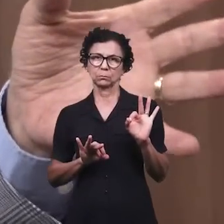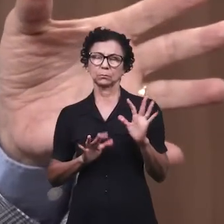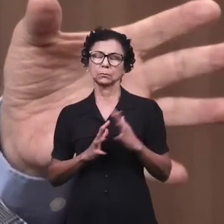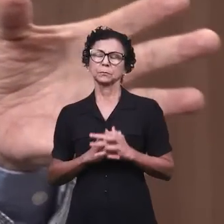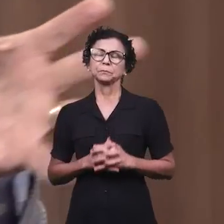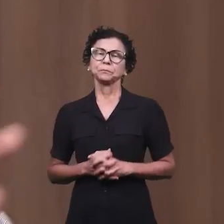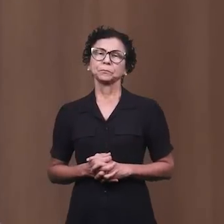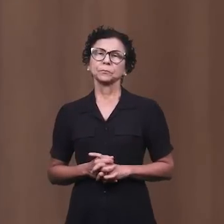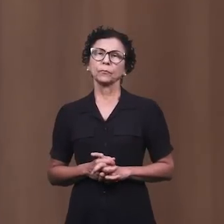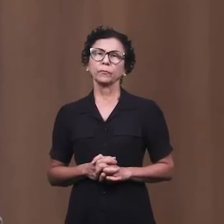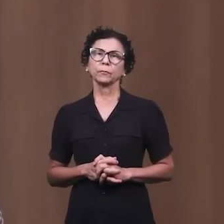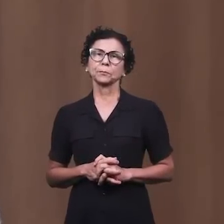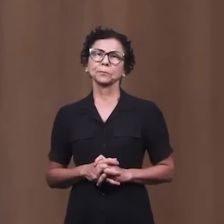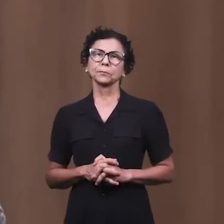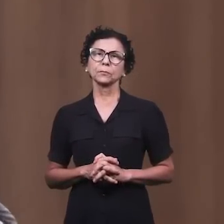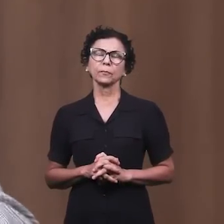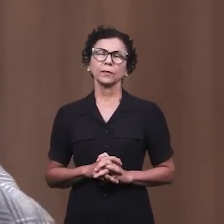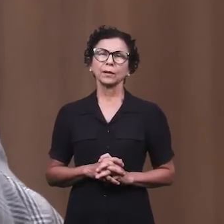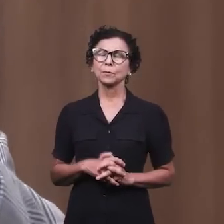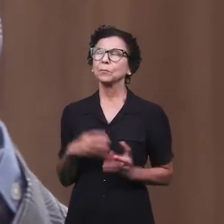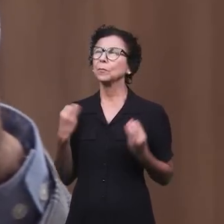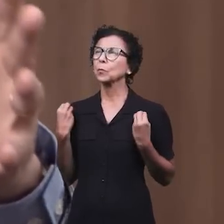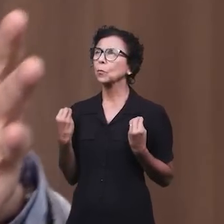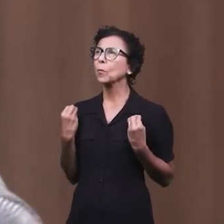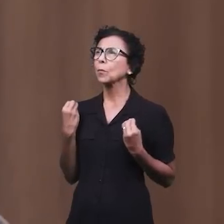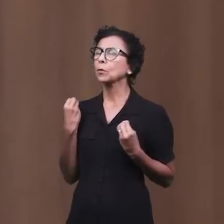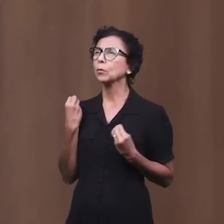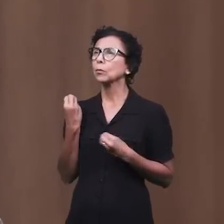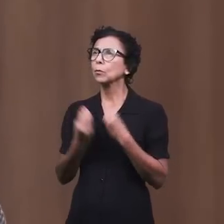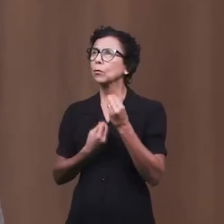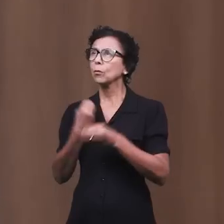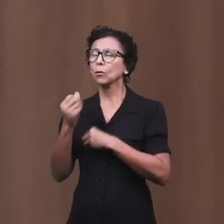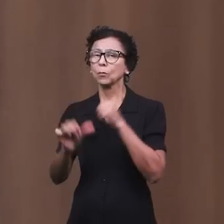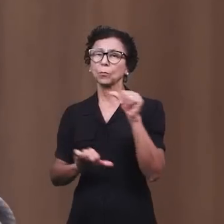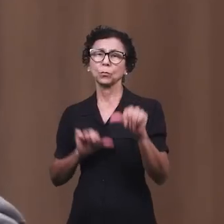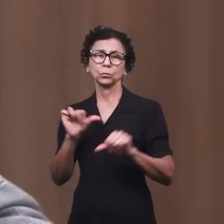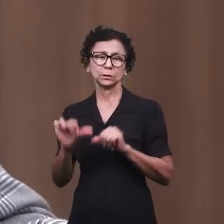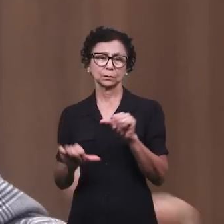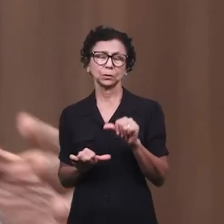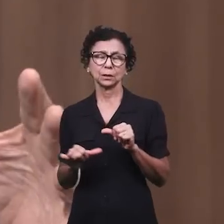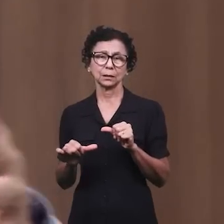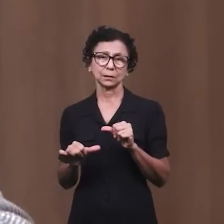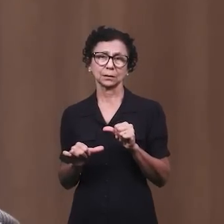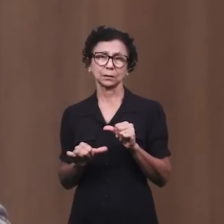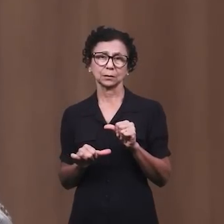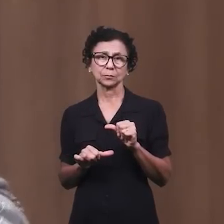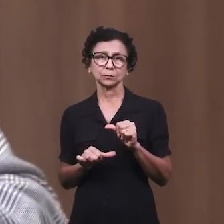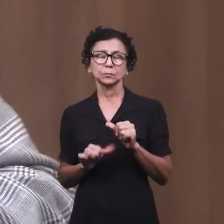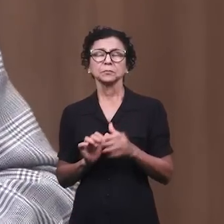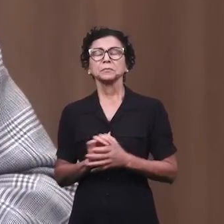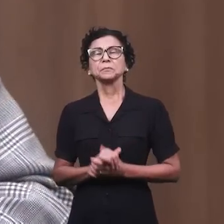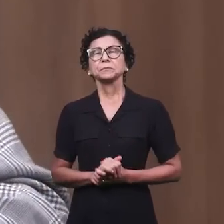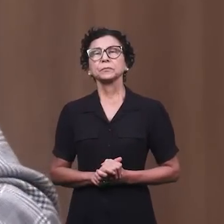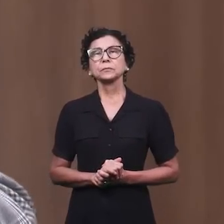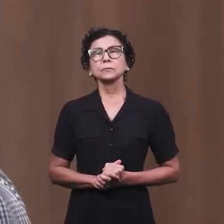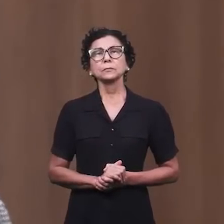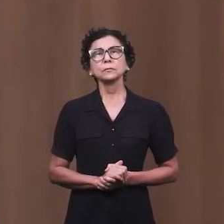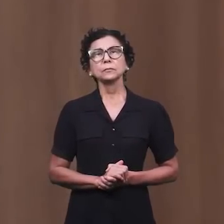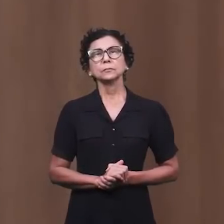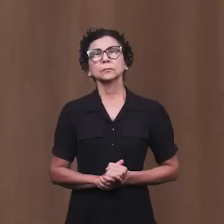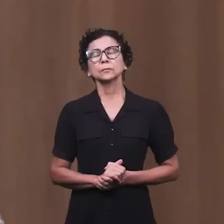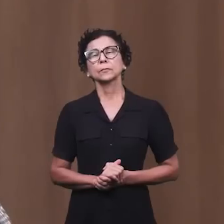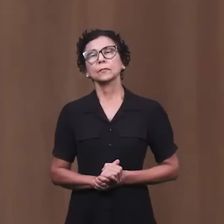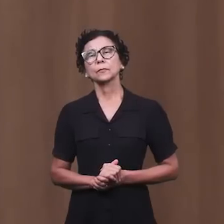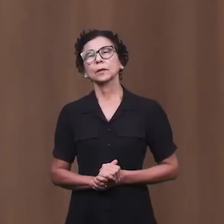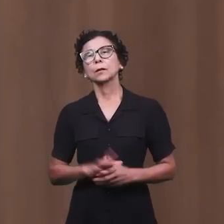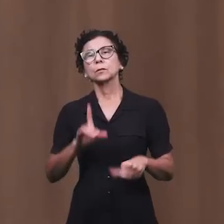foi aquela expressão. Mas que mudança é essa? Isso foi uma reunião de pastores. Aí o senhor disse assim,